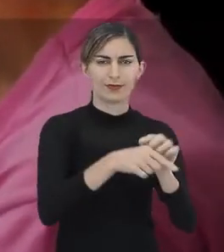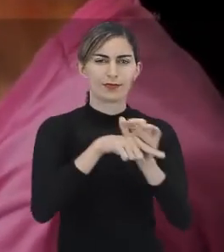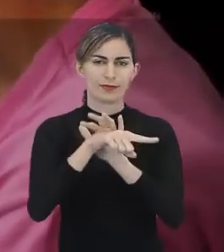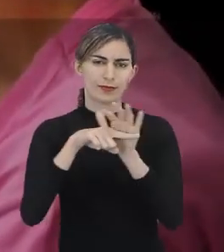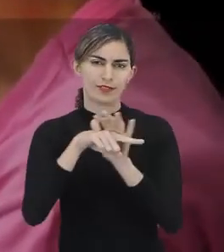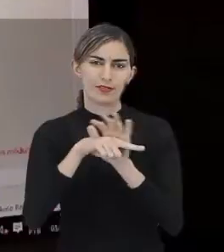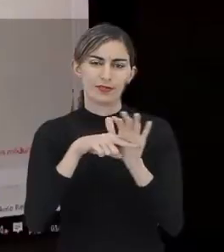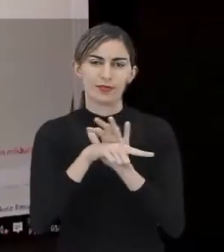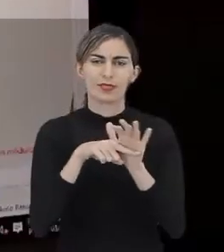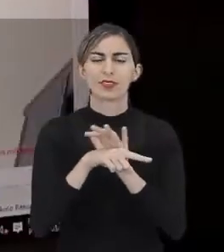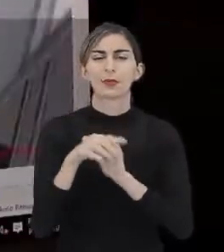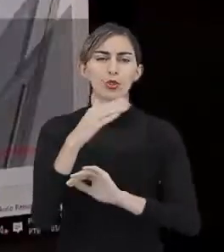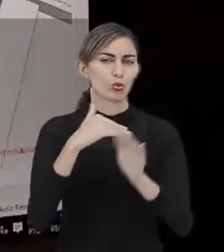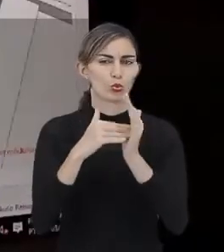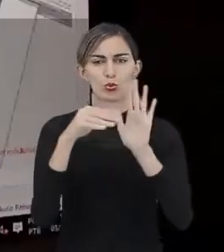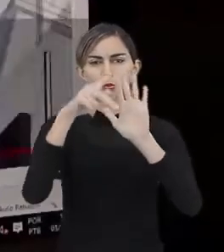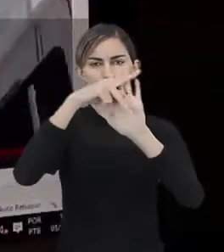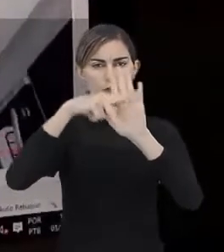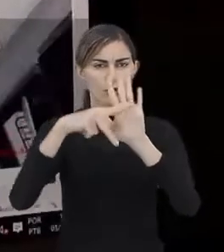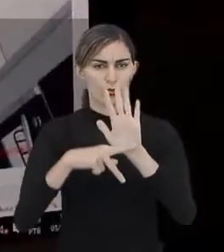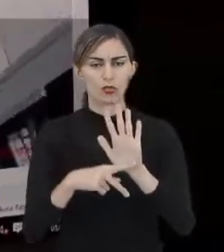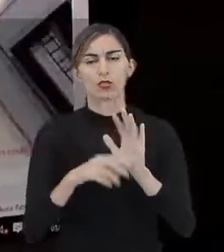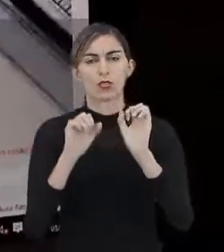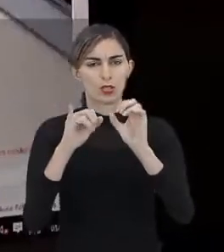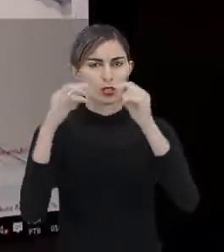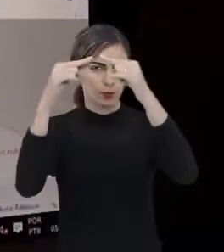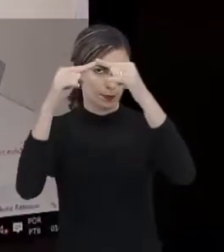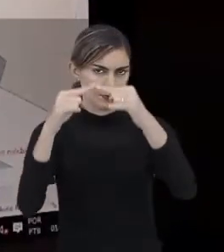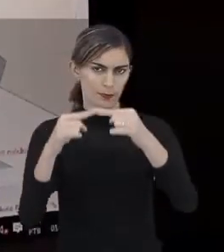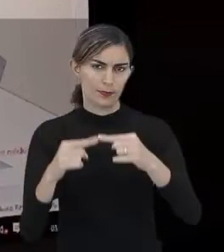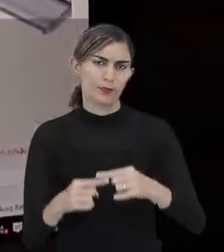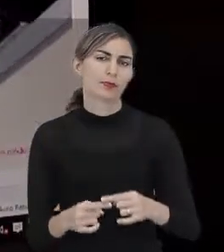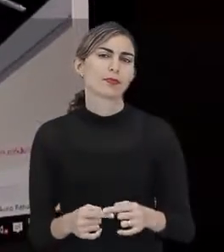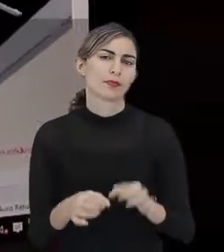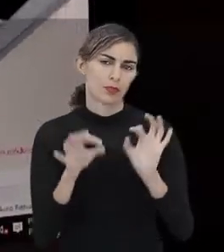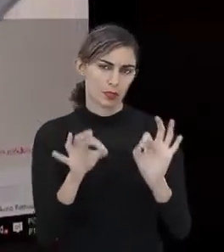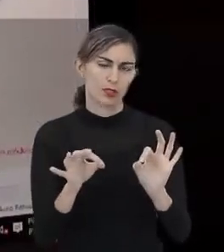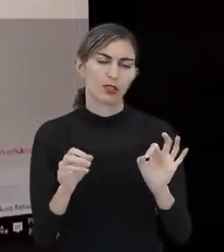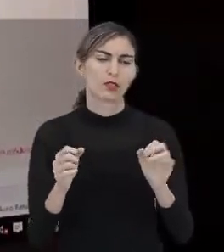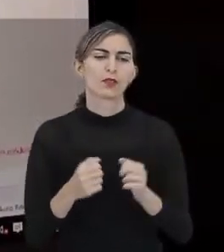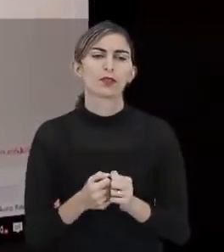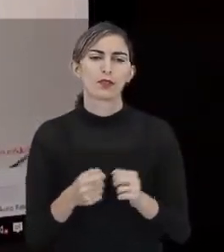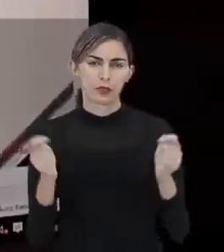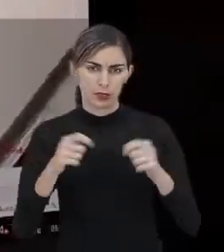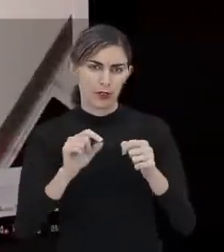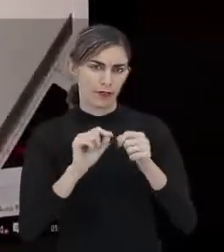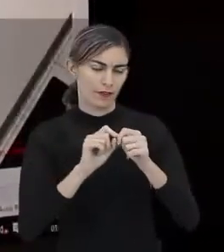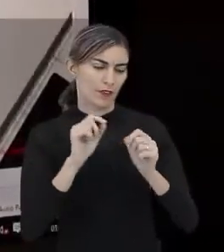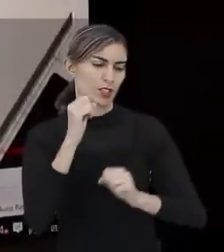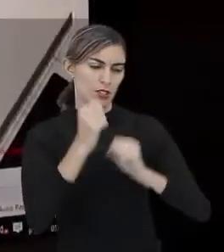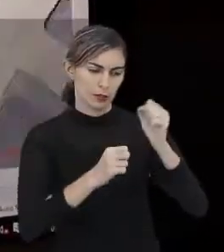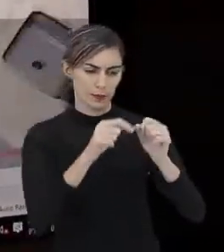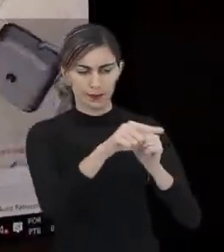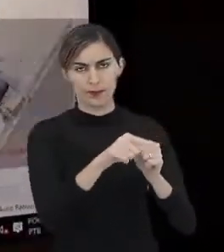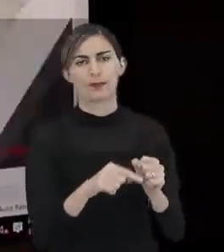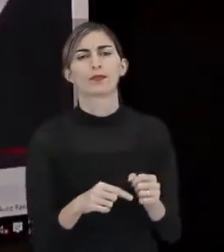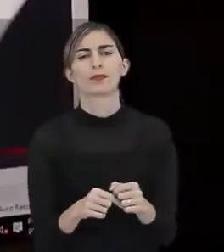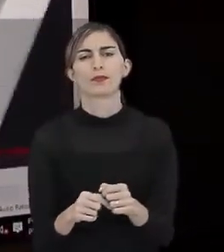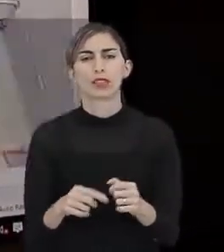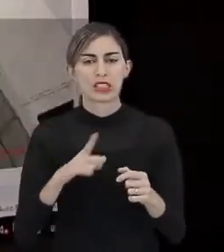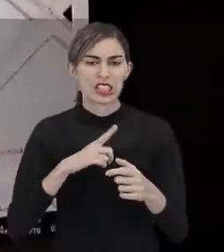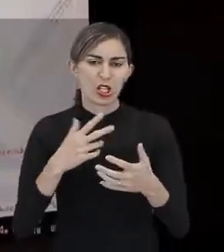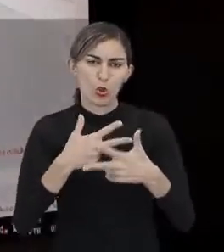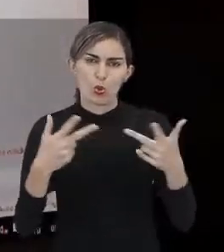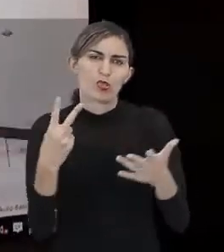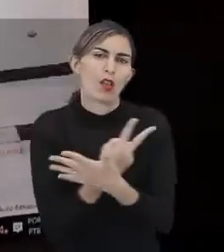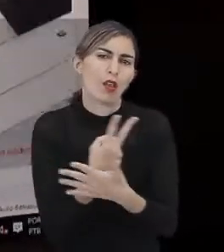eu vou verificar todo o projeto se está de forma que seja produzido.